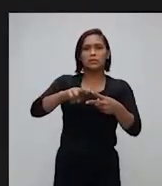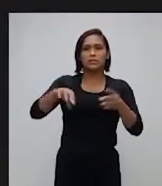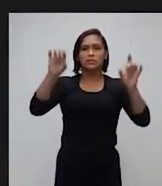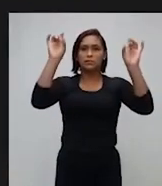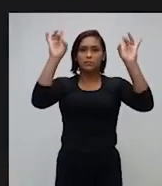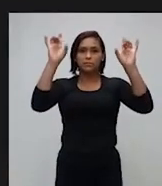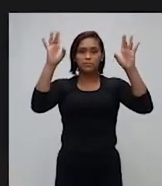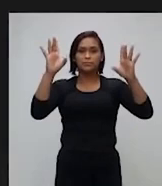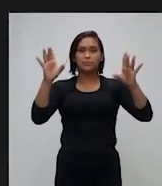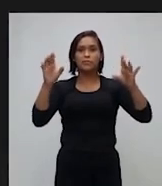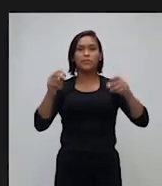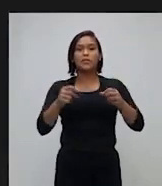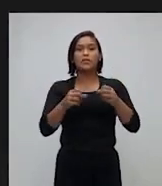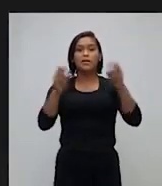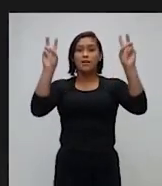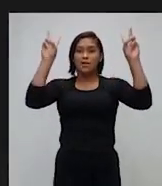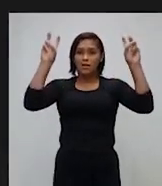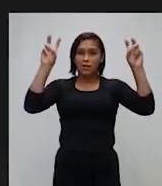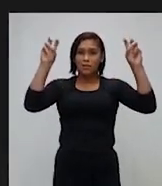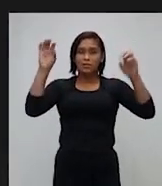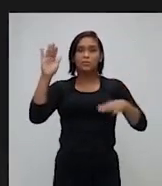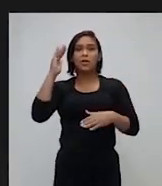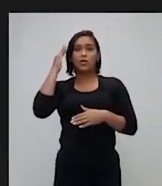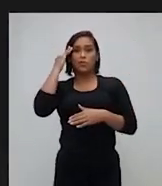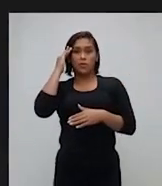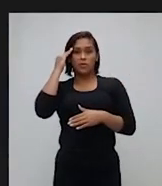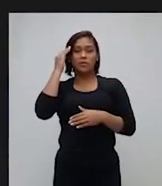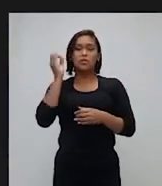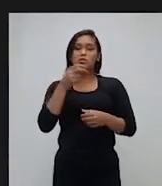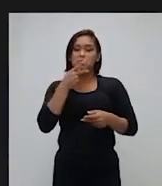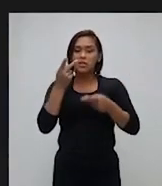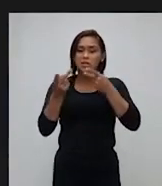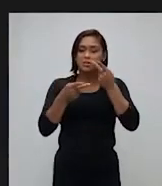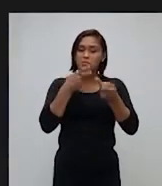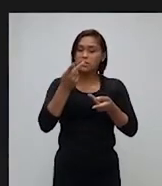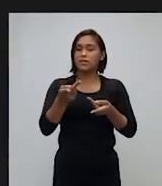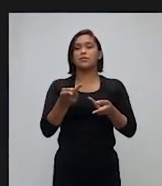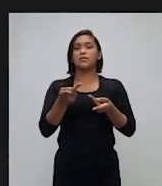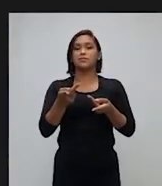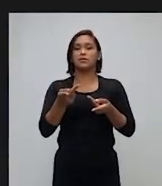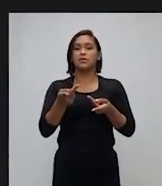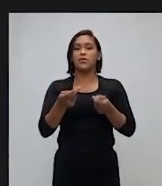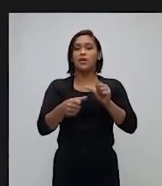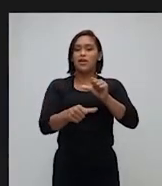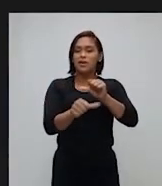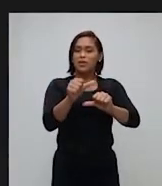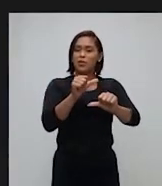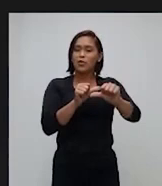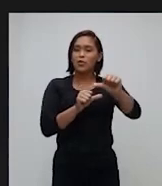trabalhistas, destaca-se a natureza civil do pedido, sendo da competência da Justiça Comum. Os